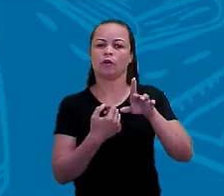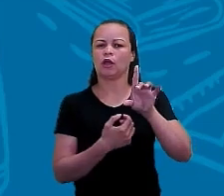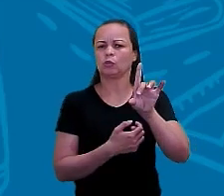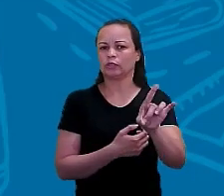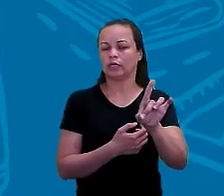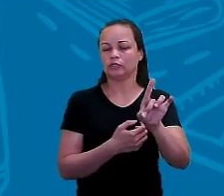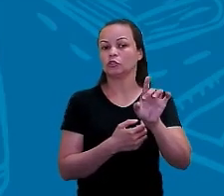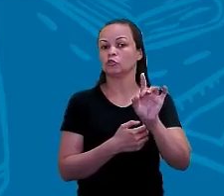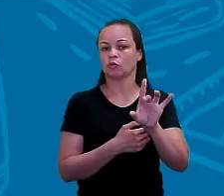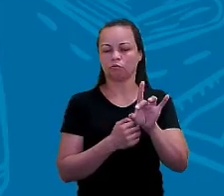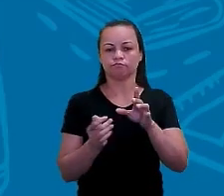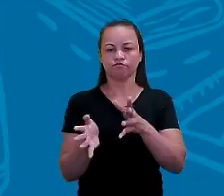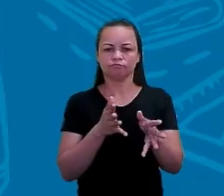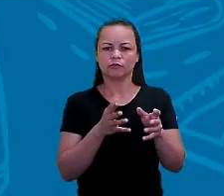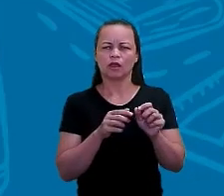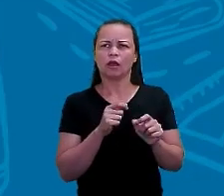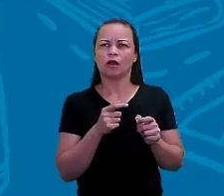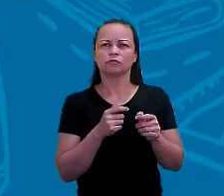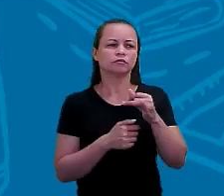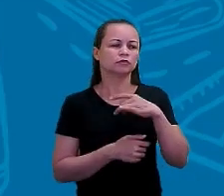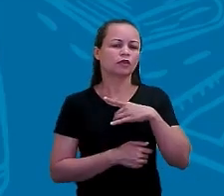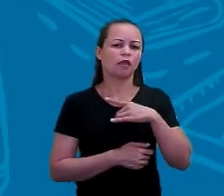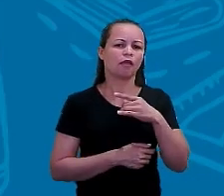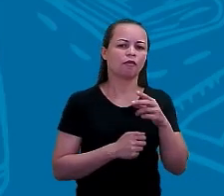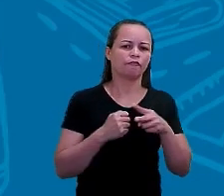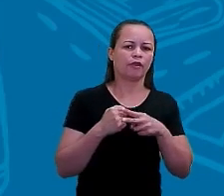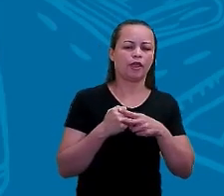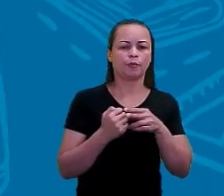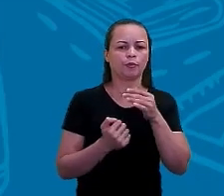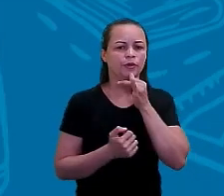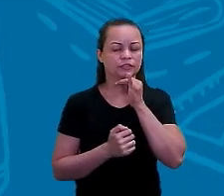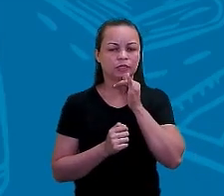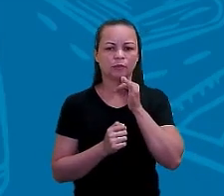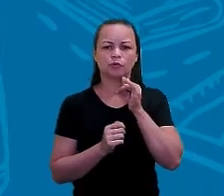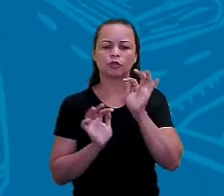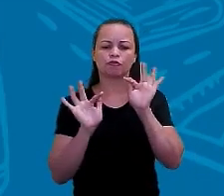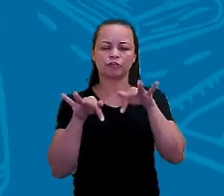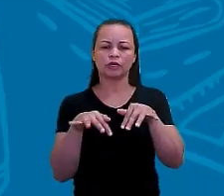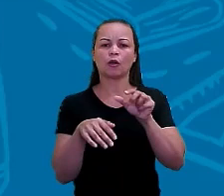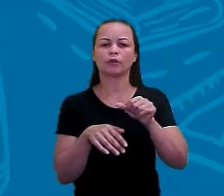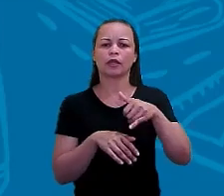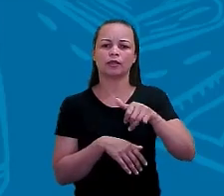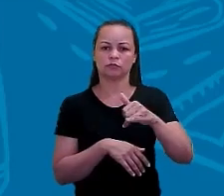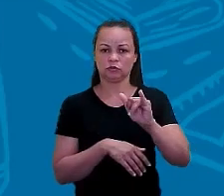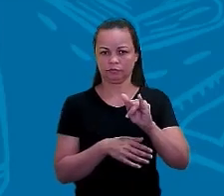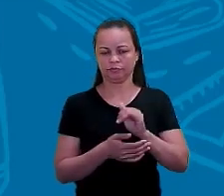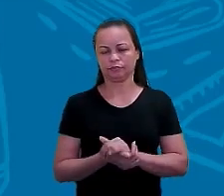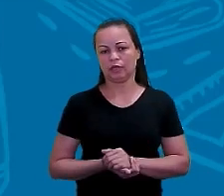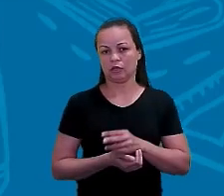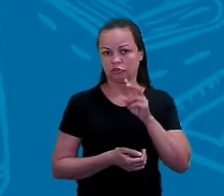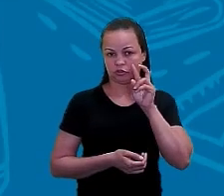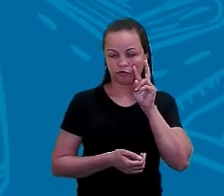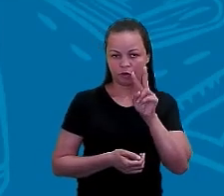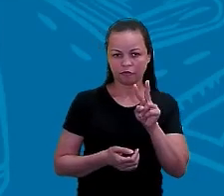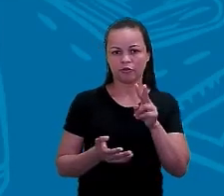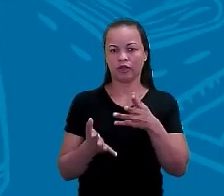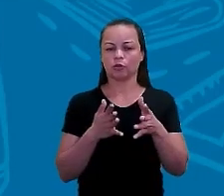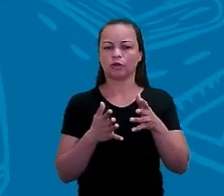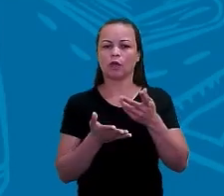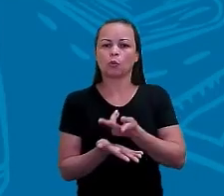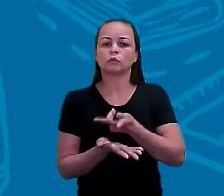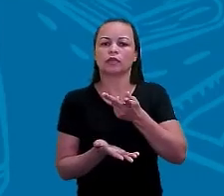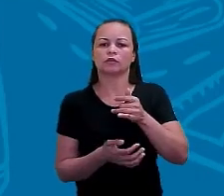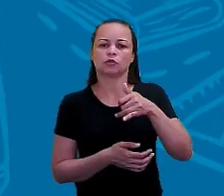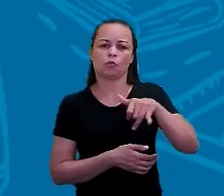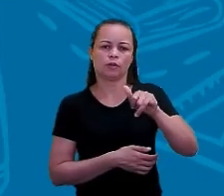Eu tenho verbos, por exemplo, que terminam em y. A gente vai ver daqui a pouco o que é que acontece com o y. Então, só